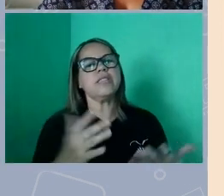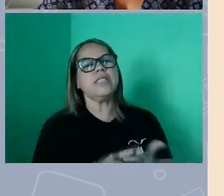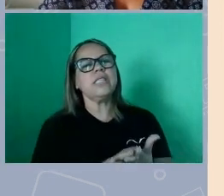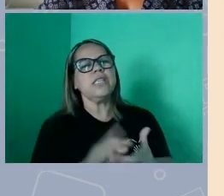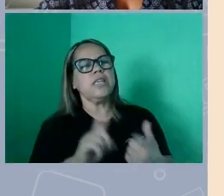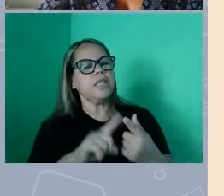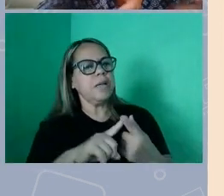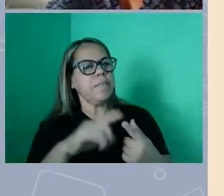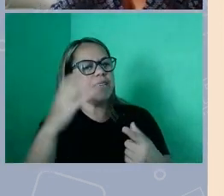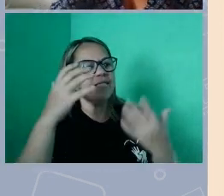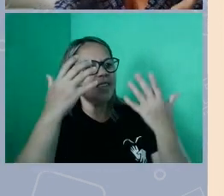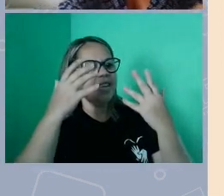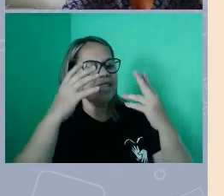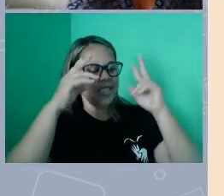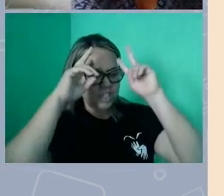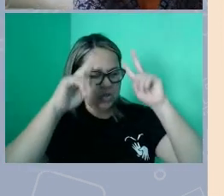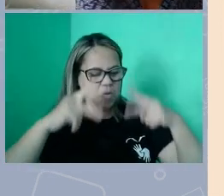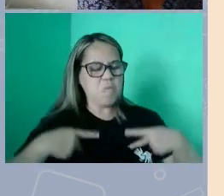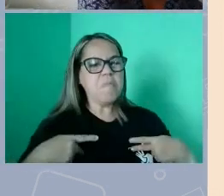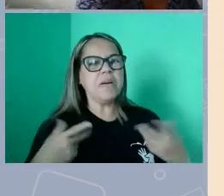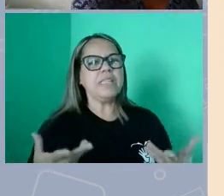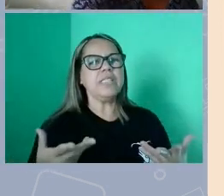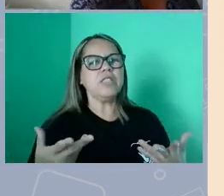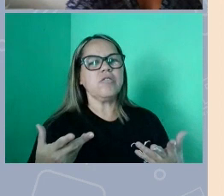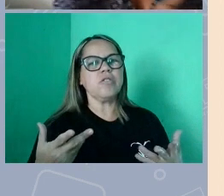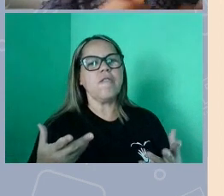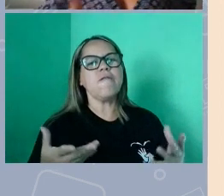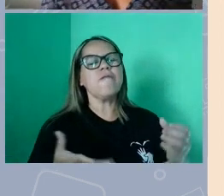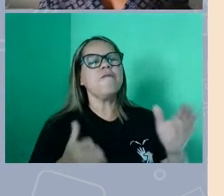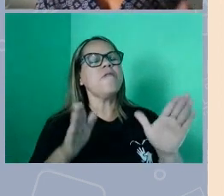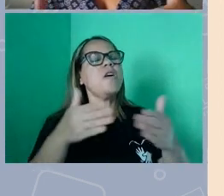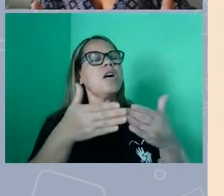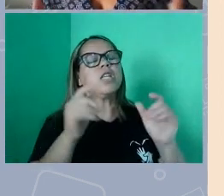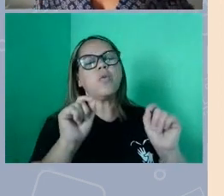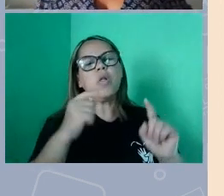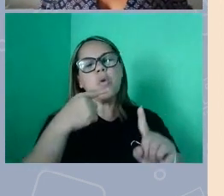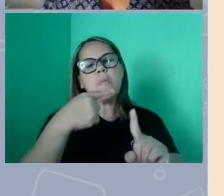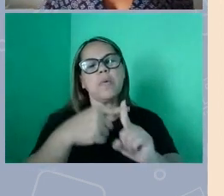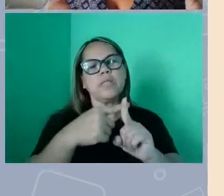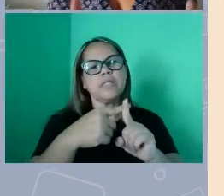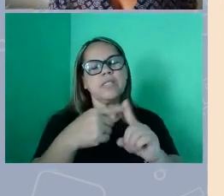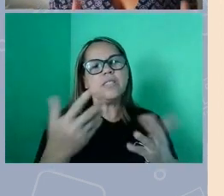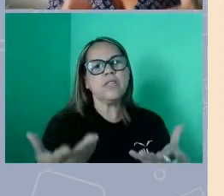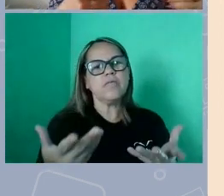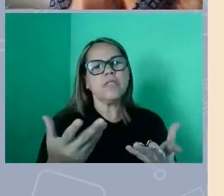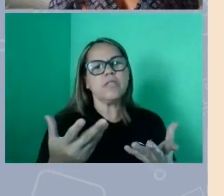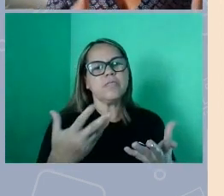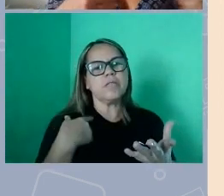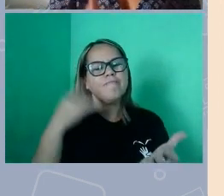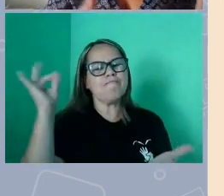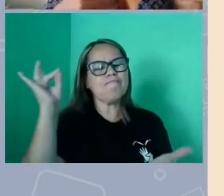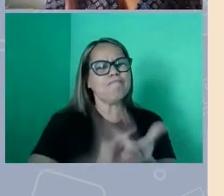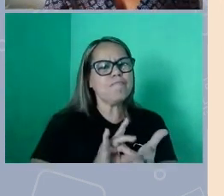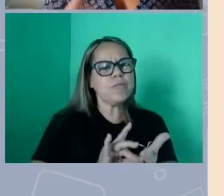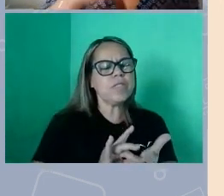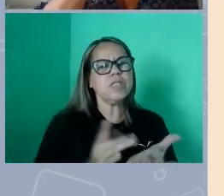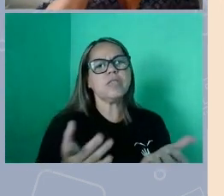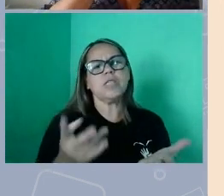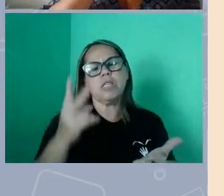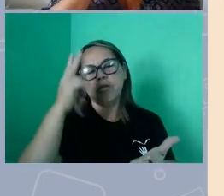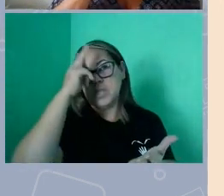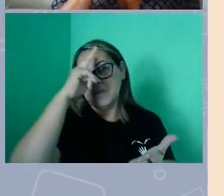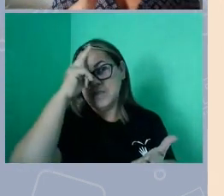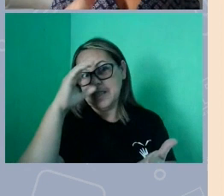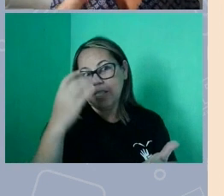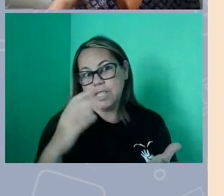ciências humanas muitas se faltaram no positivismo para poder se legitimar construir seu arcabouço teórico científico